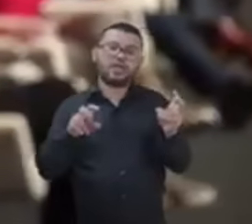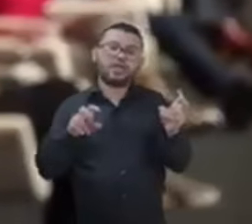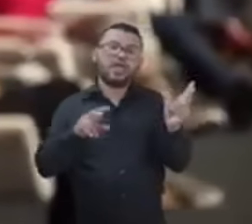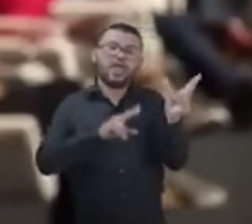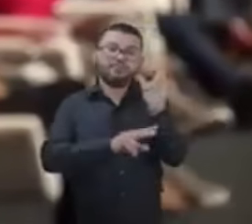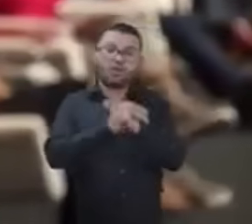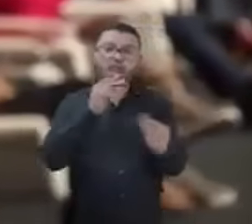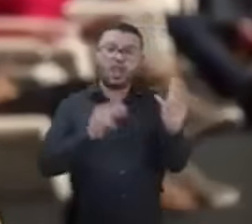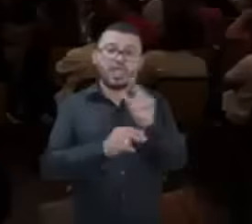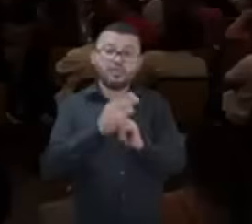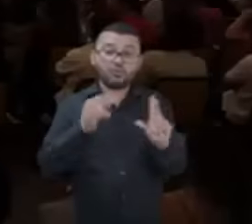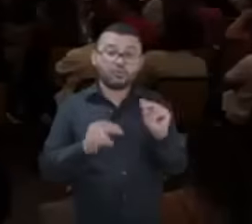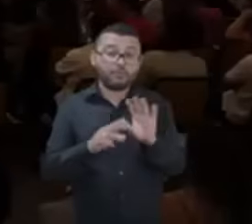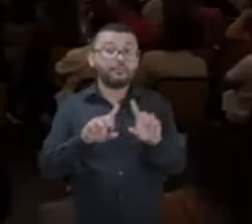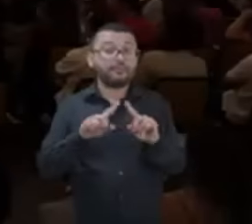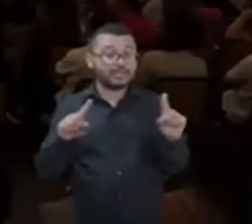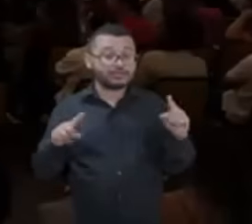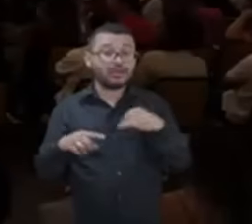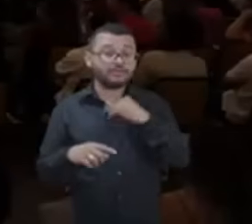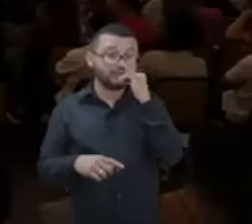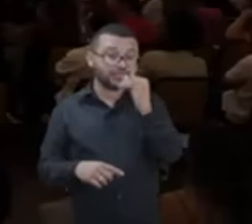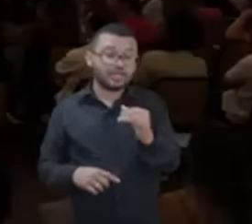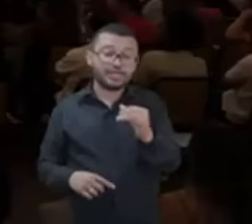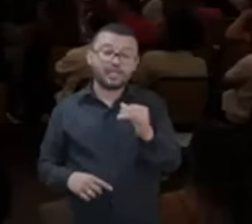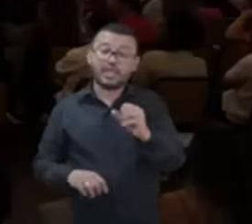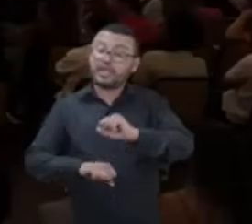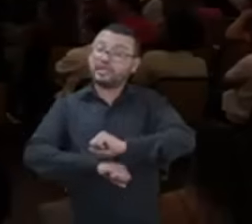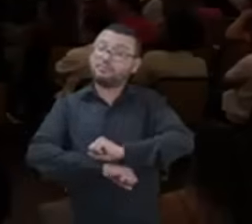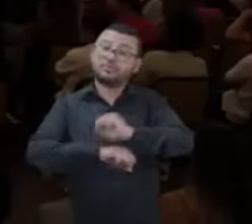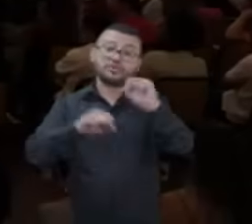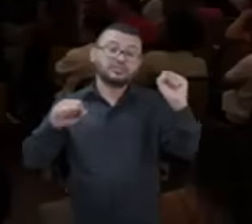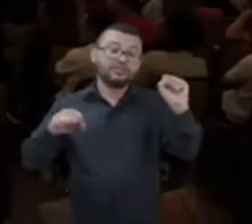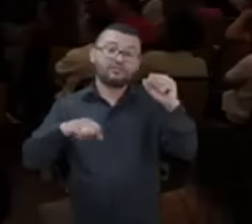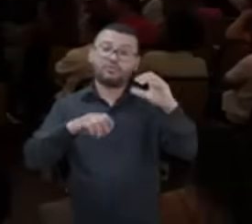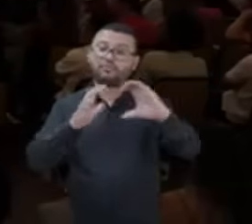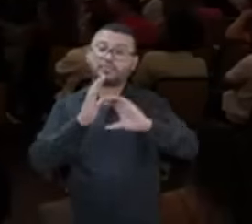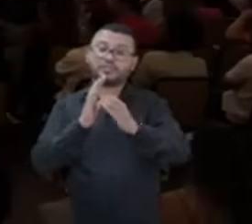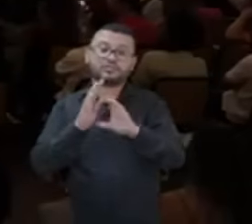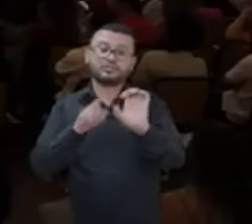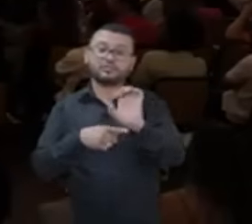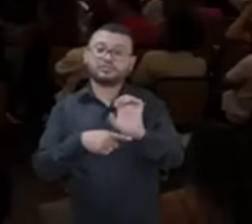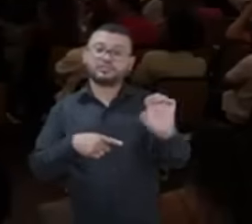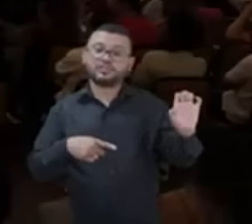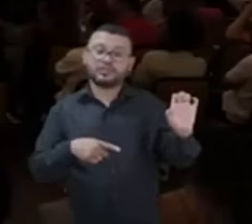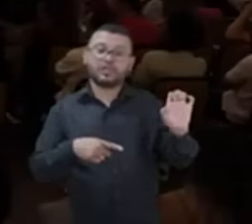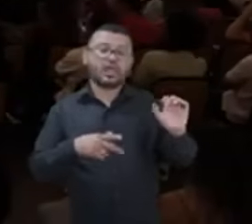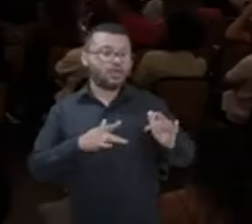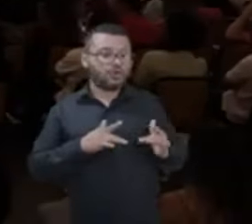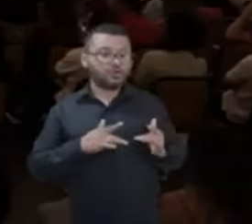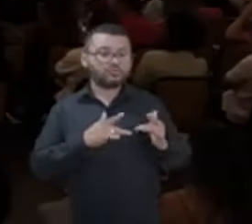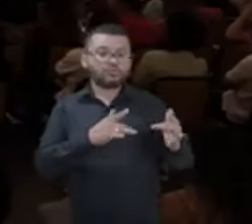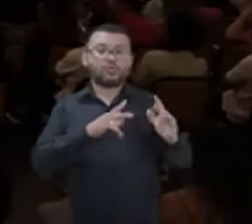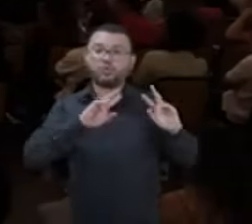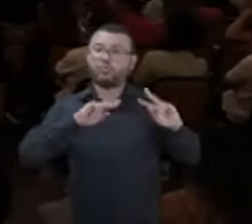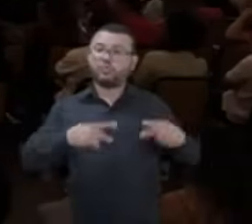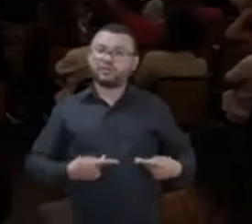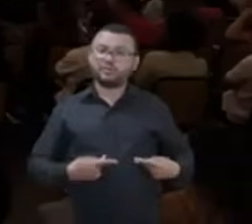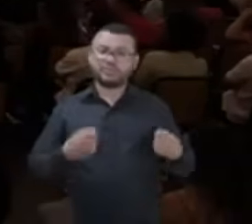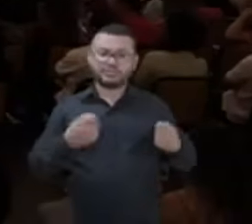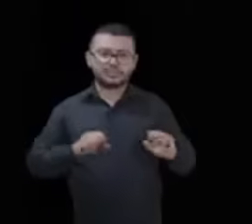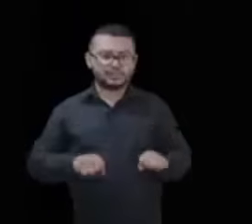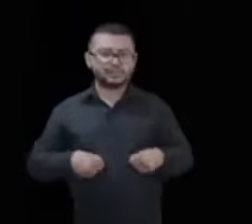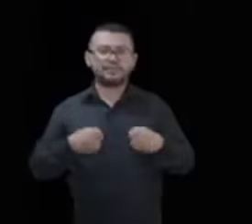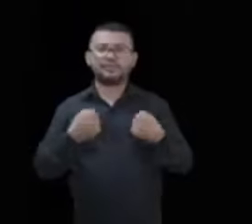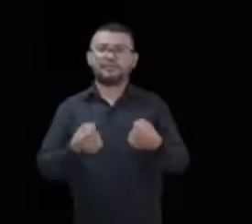polêmico. É impossível um partido de esquerda, socialista e humanista, que não defenda